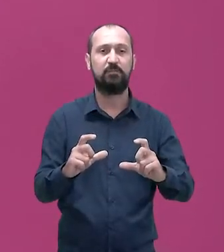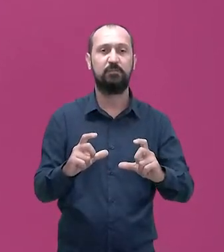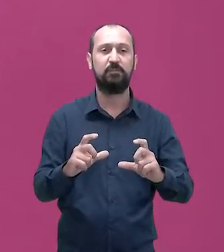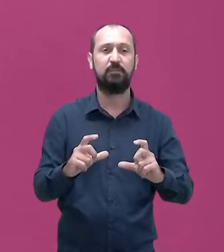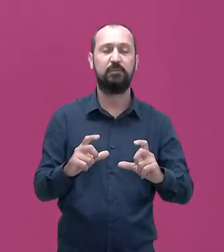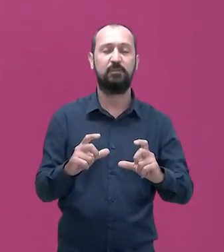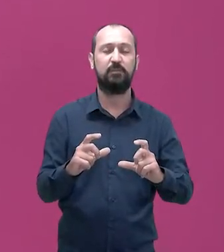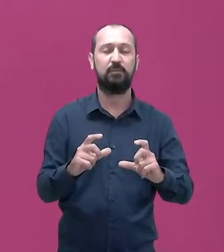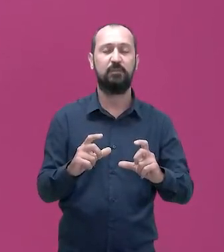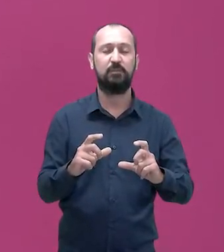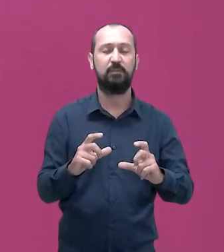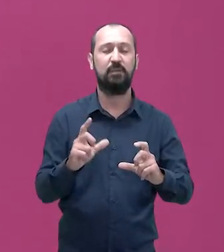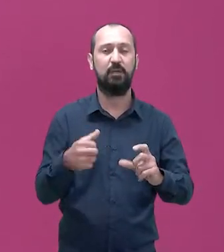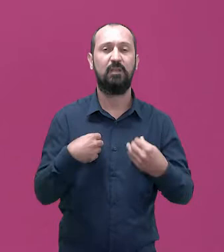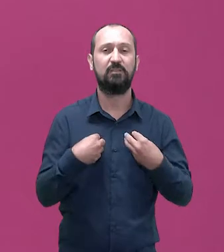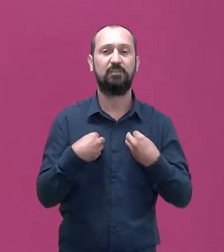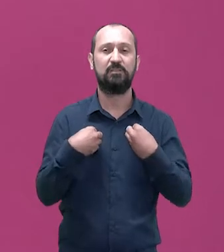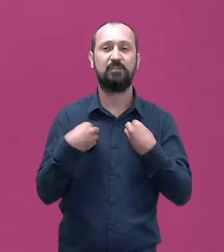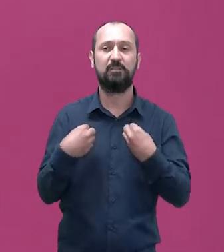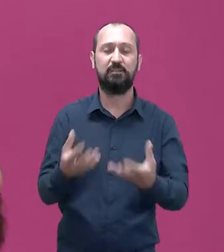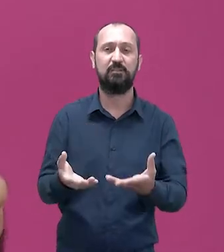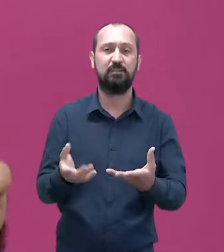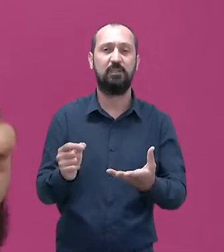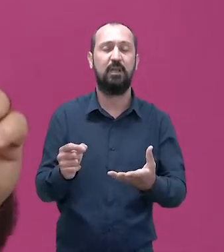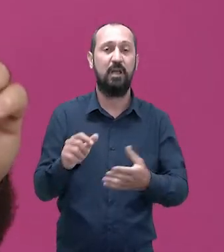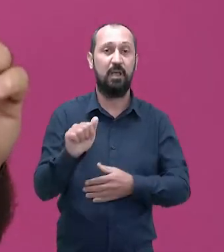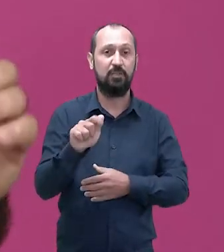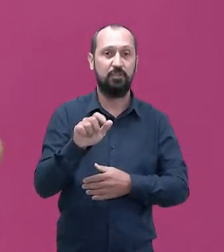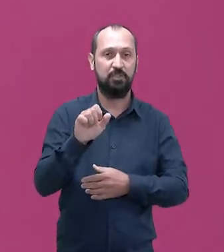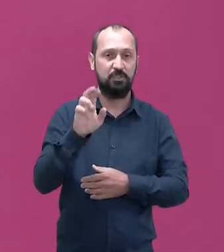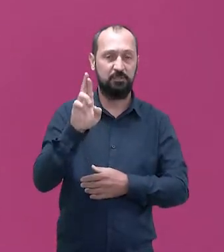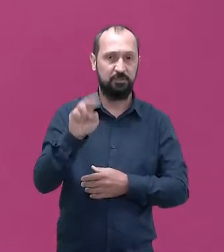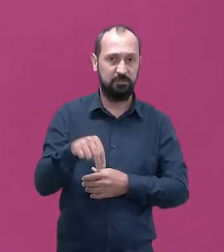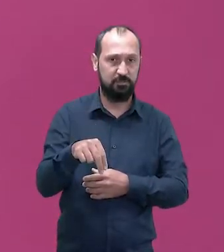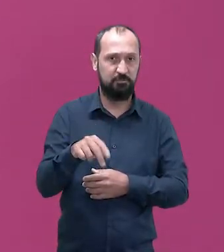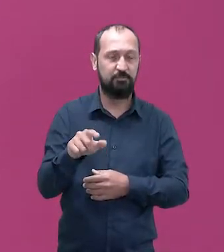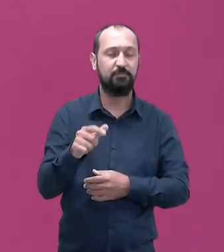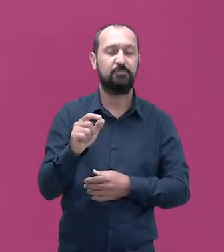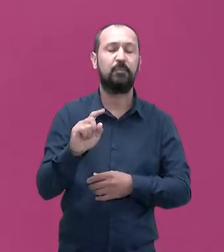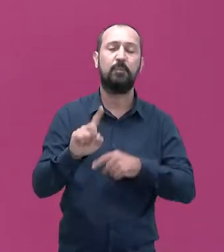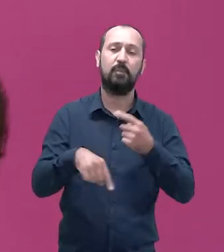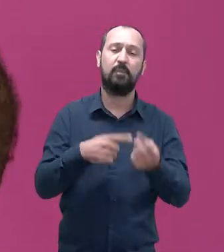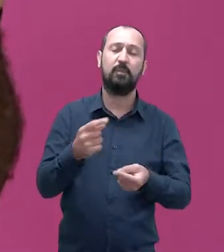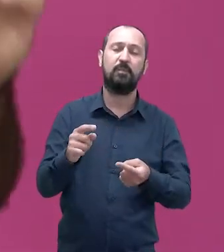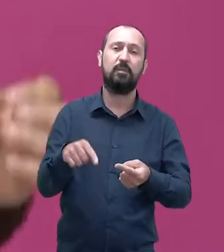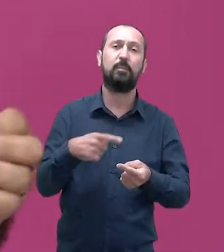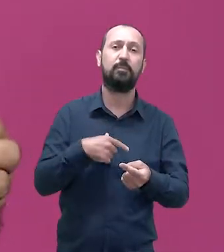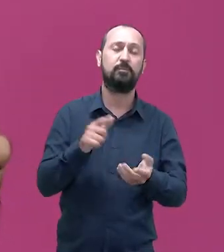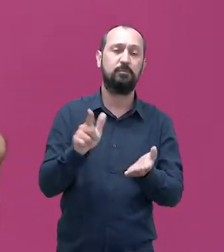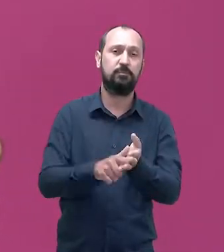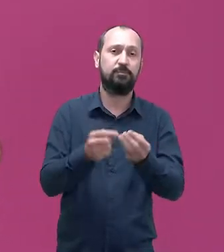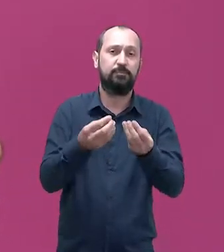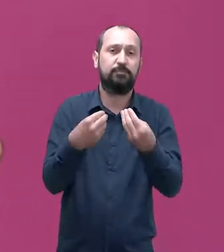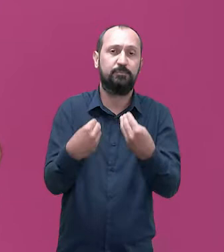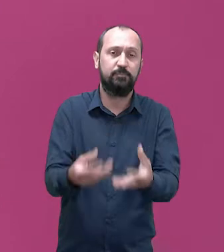essa documentação é entregue à AGETRAN. Depois de entregue esta documentação à AGETRAN,